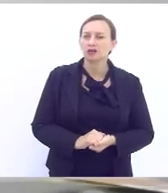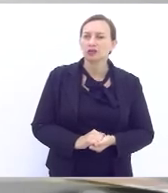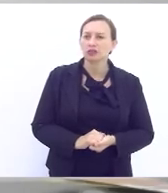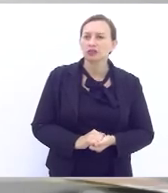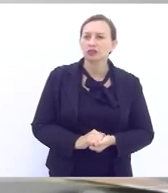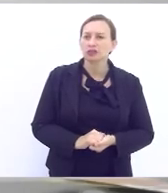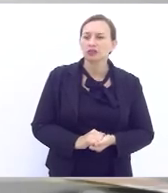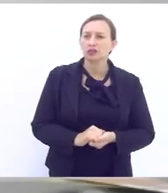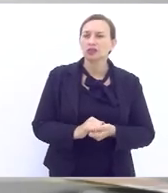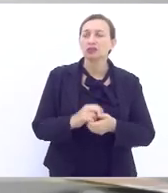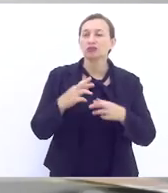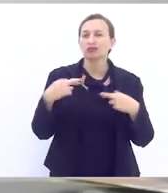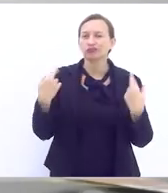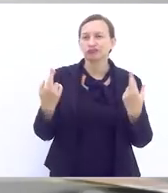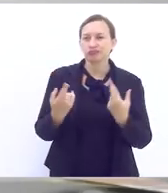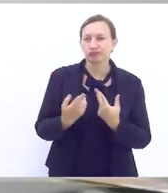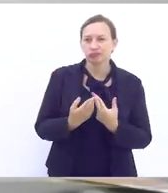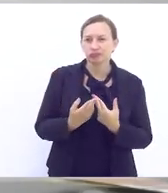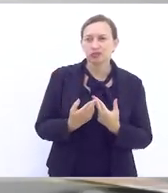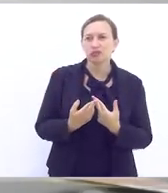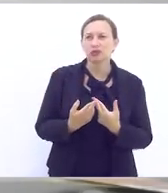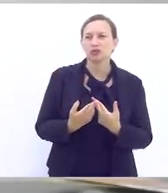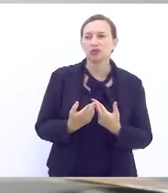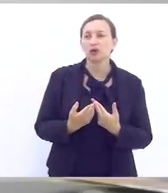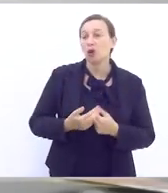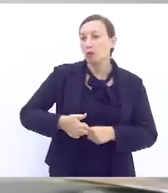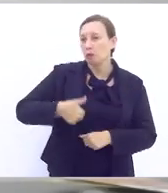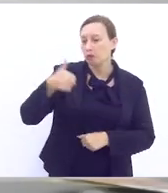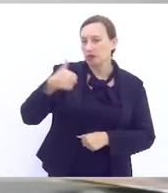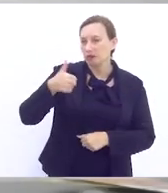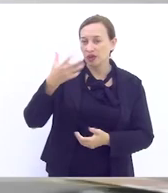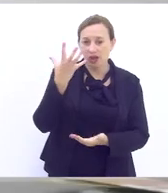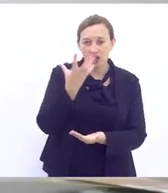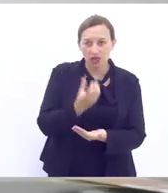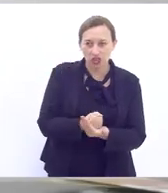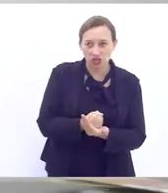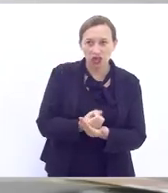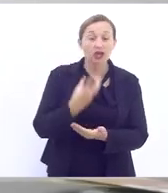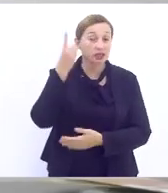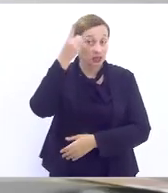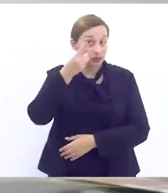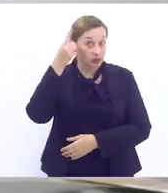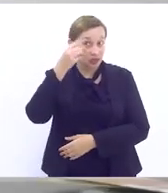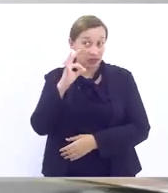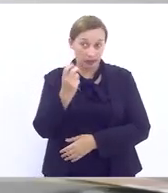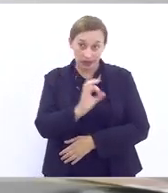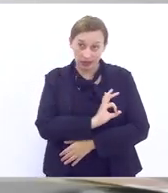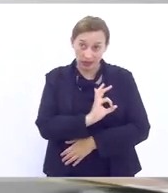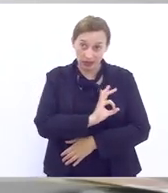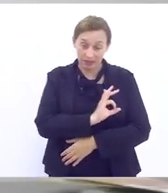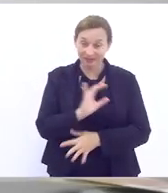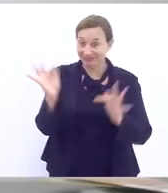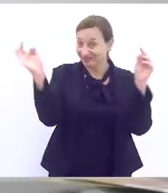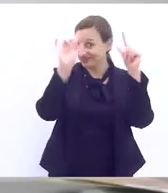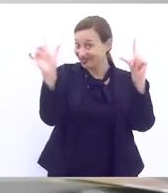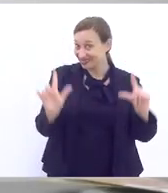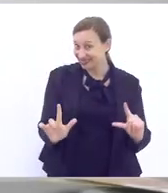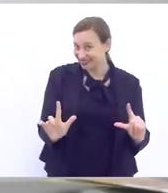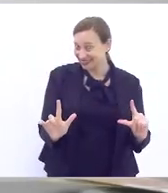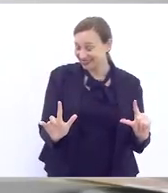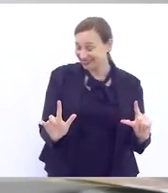desdobramento dessa reunião um primeiro registrado deputada Marta Rocha a minha felicidade